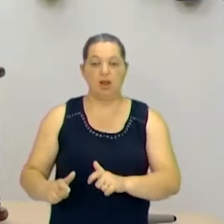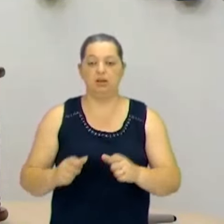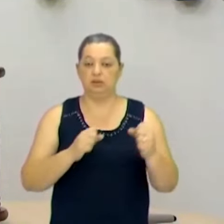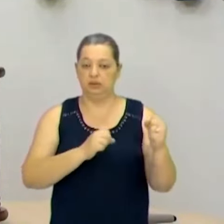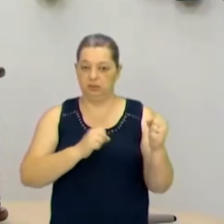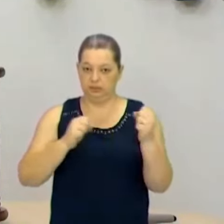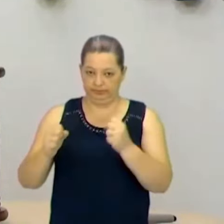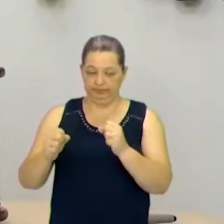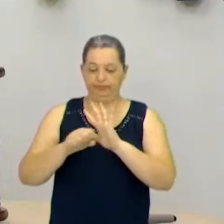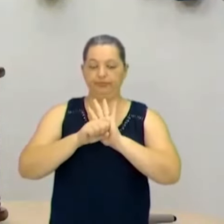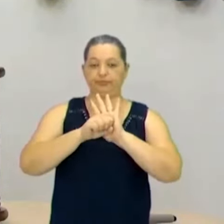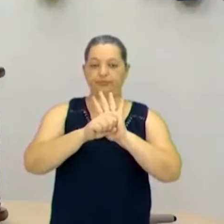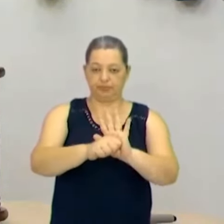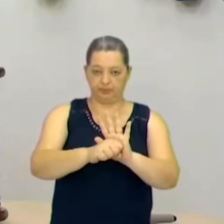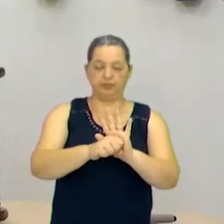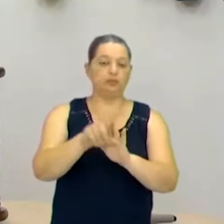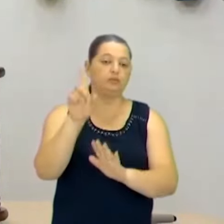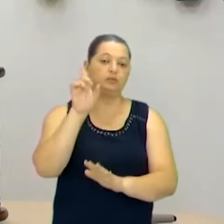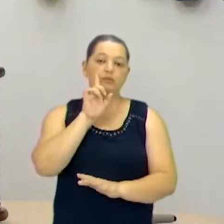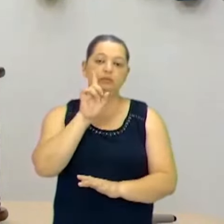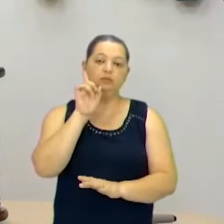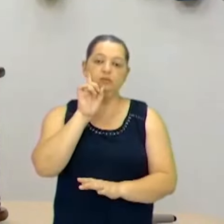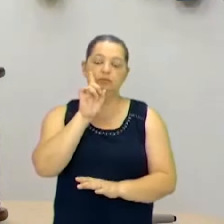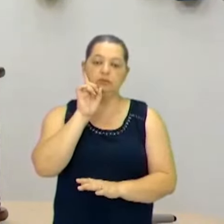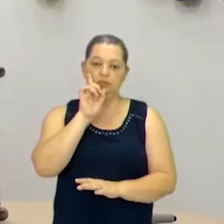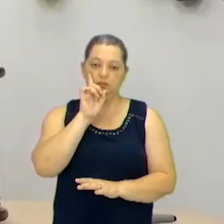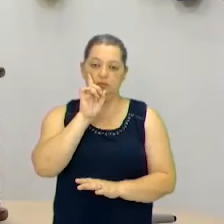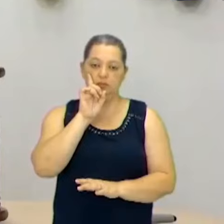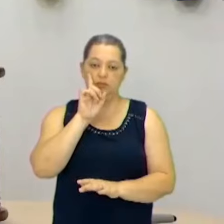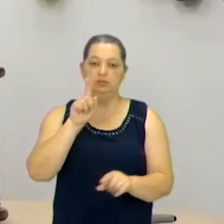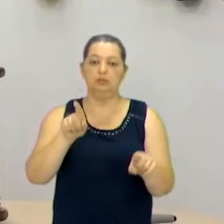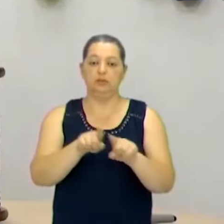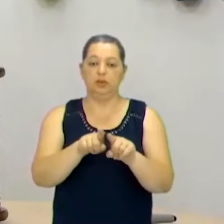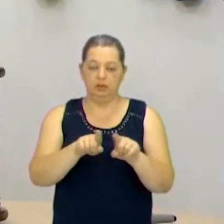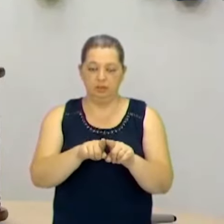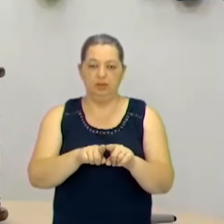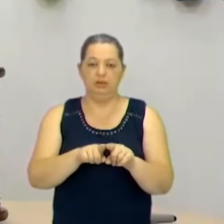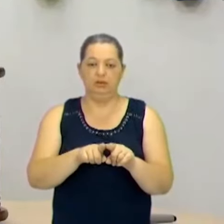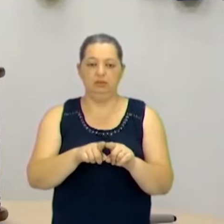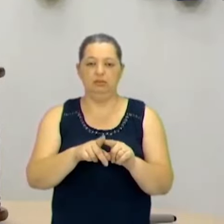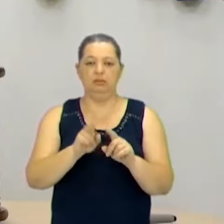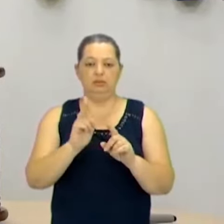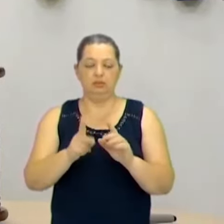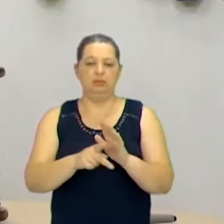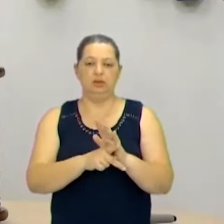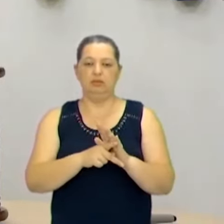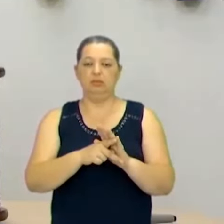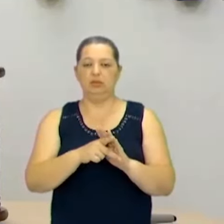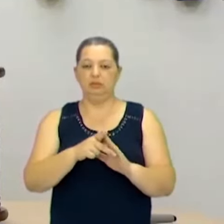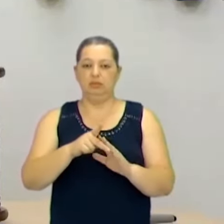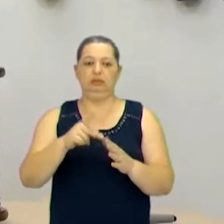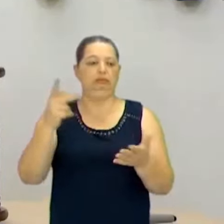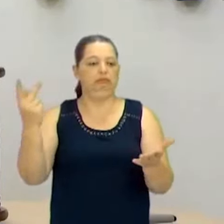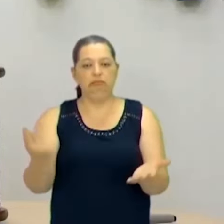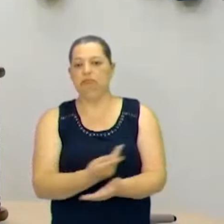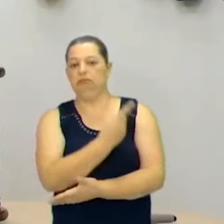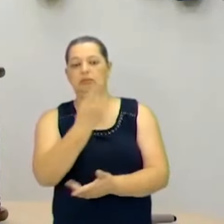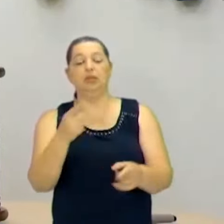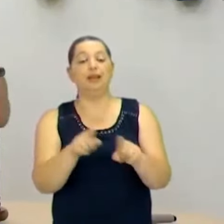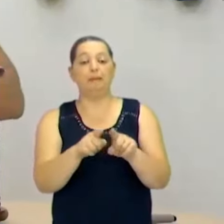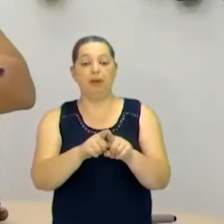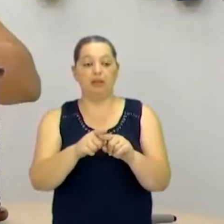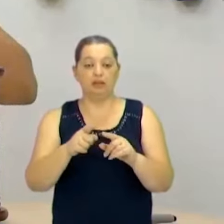vários símbolos norte-americanos e ataques sucessivos e o efeito surpresa também, né? A questão do